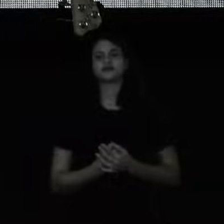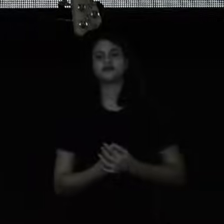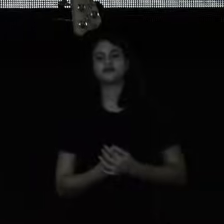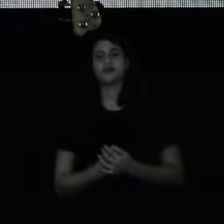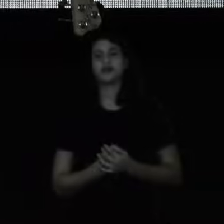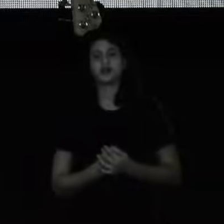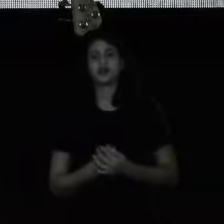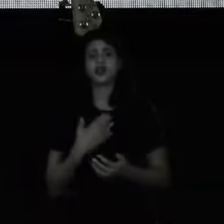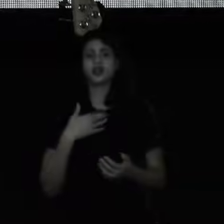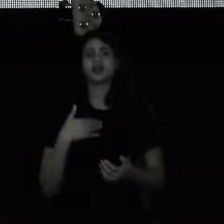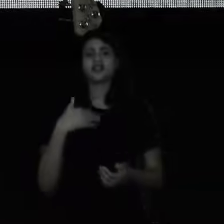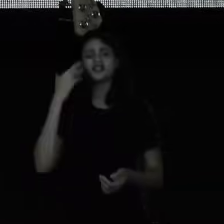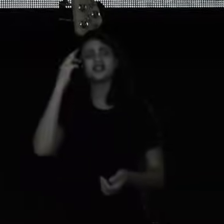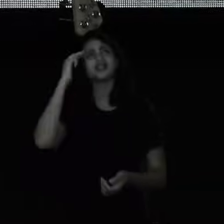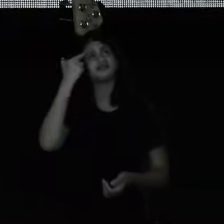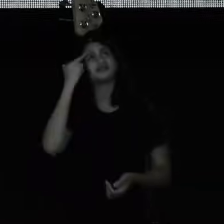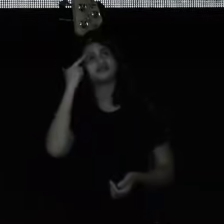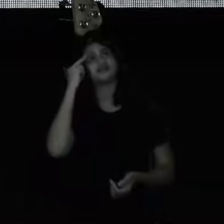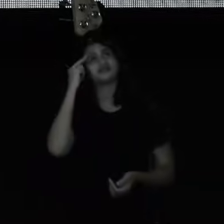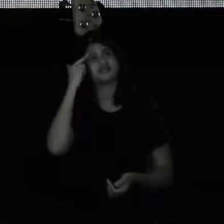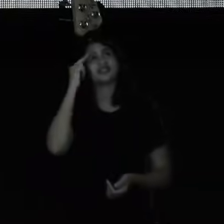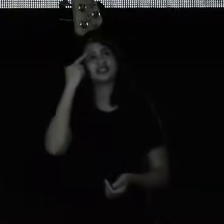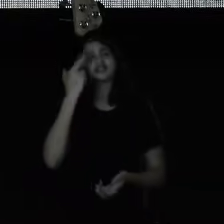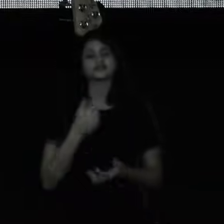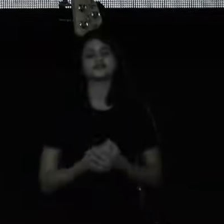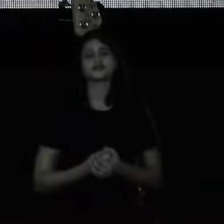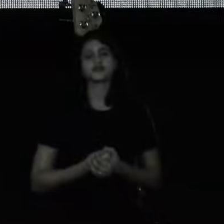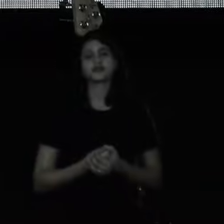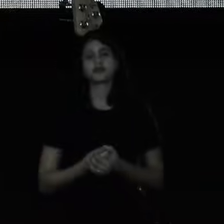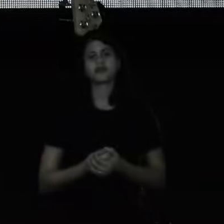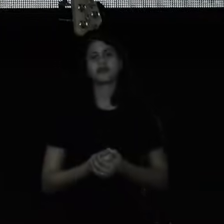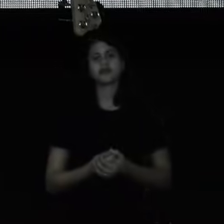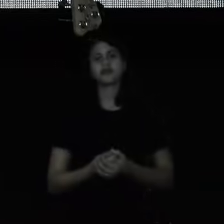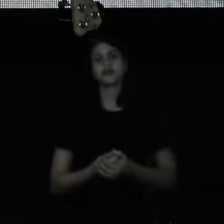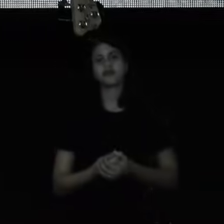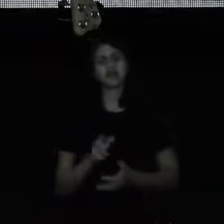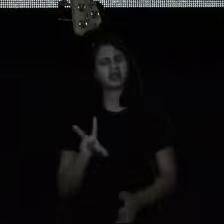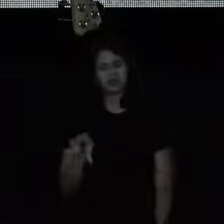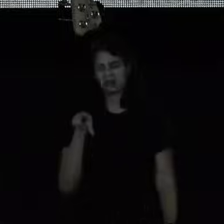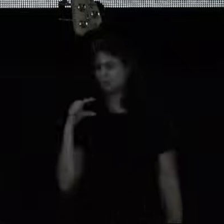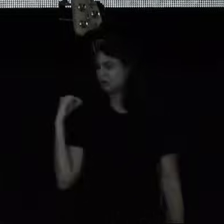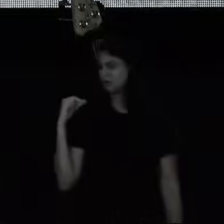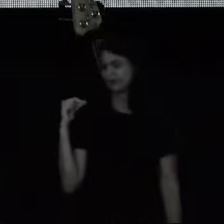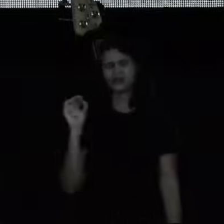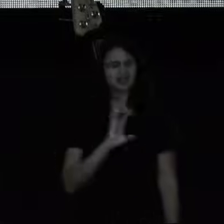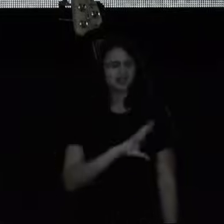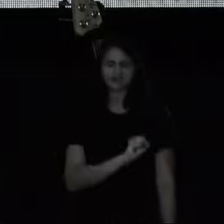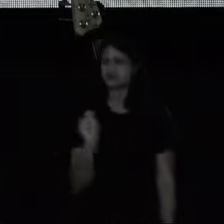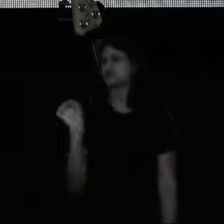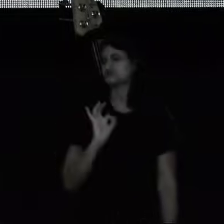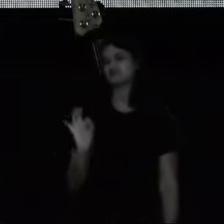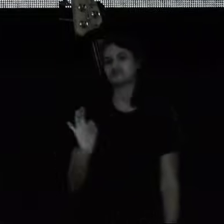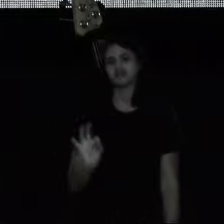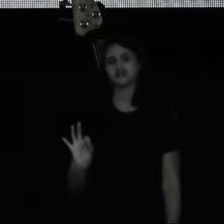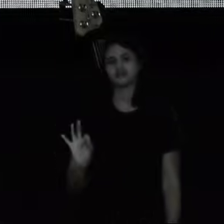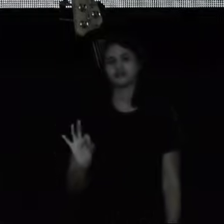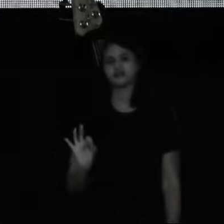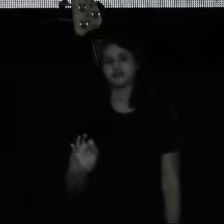mesmo. É quando você diz assim: eu não mereço amor. Você sabe por quê?